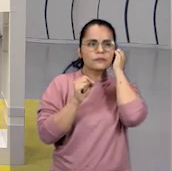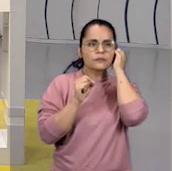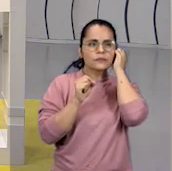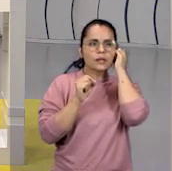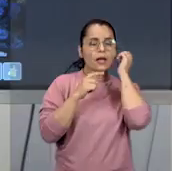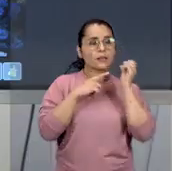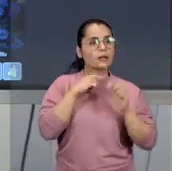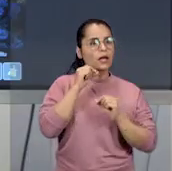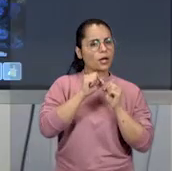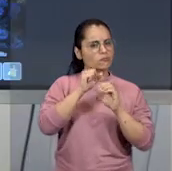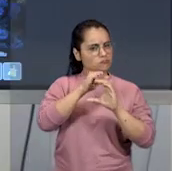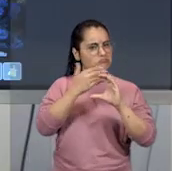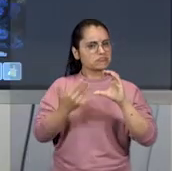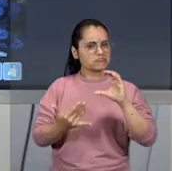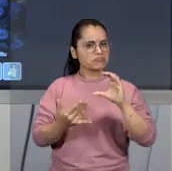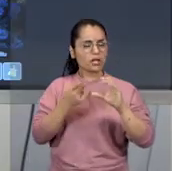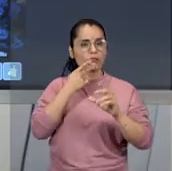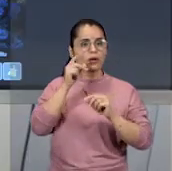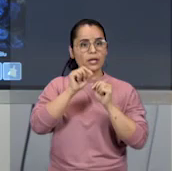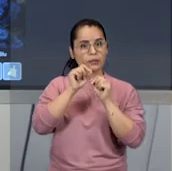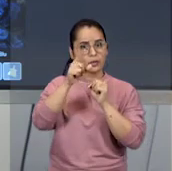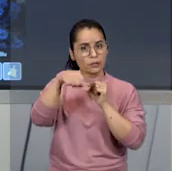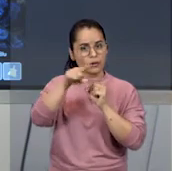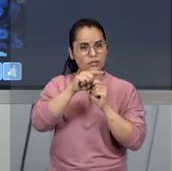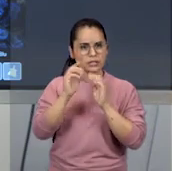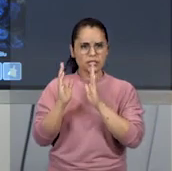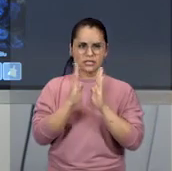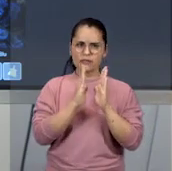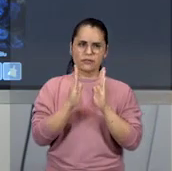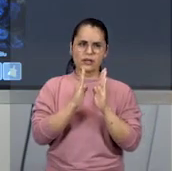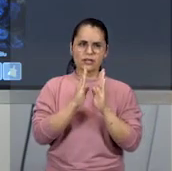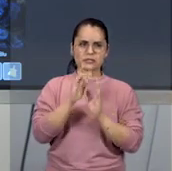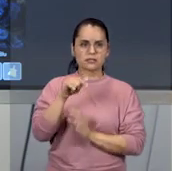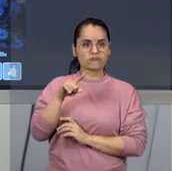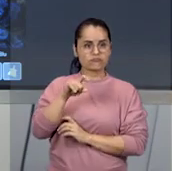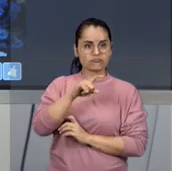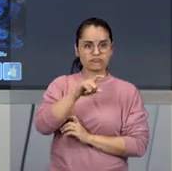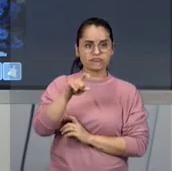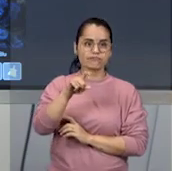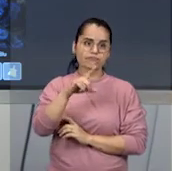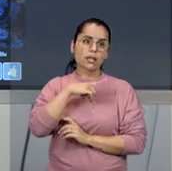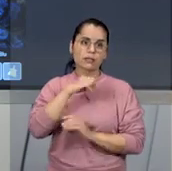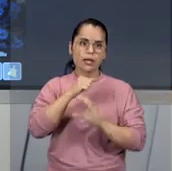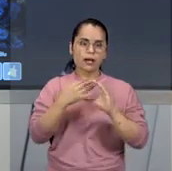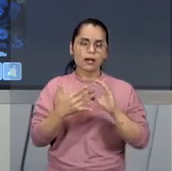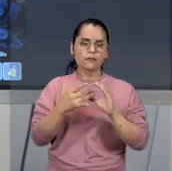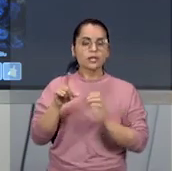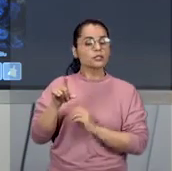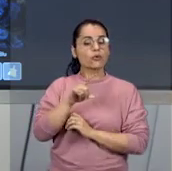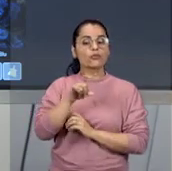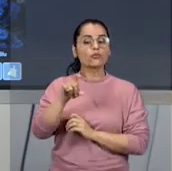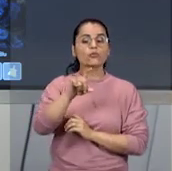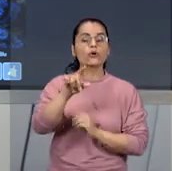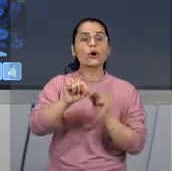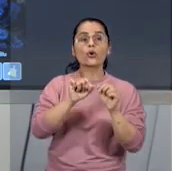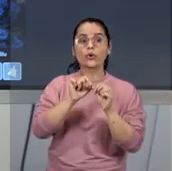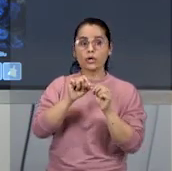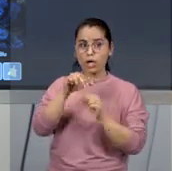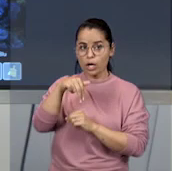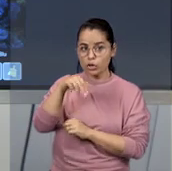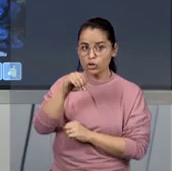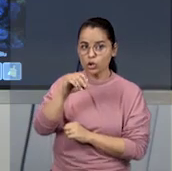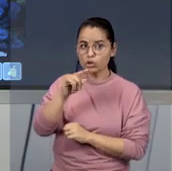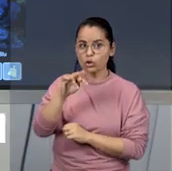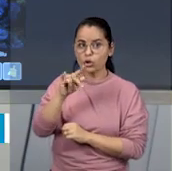vão ter aquelas características que eu falei para você na fase larval, tá? A larva dela, a notocorda